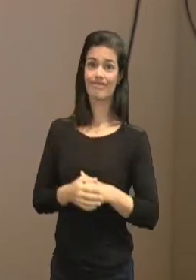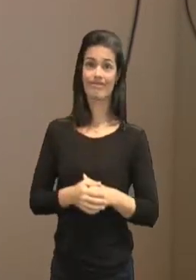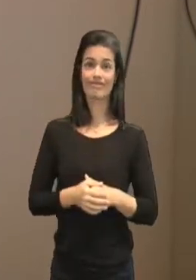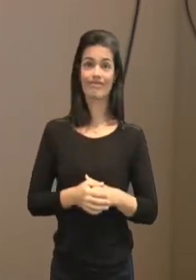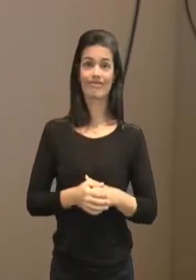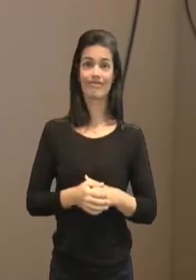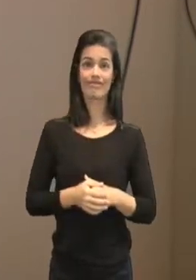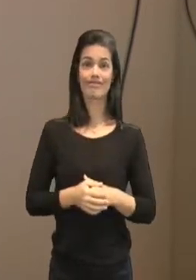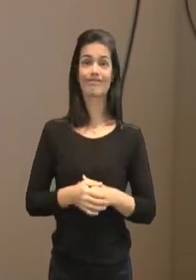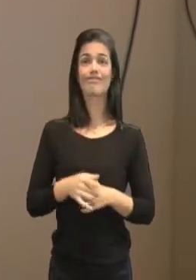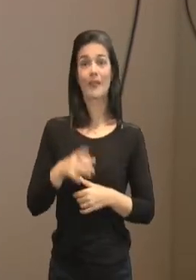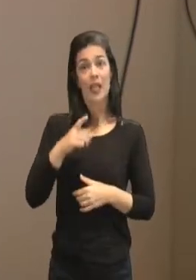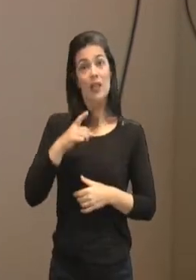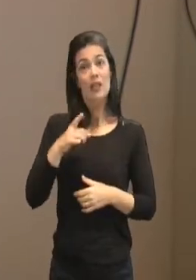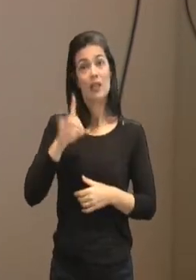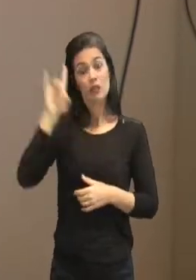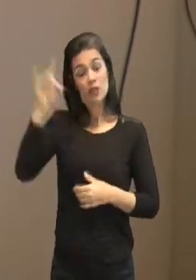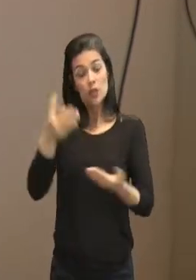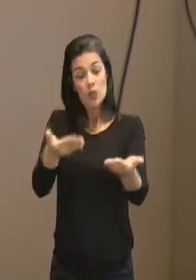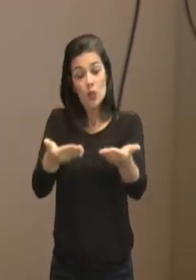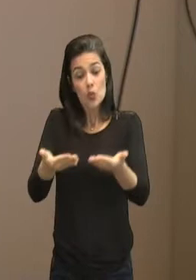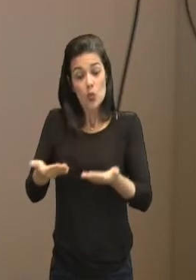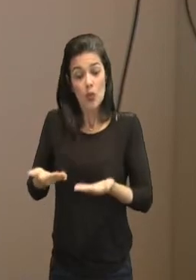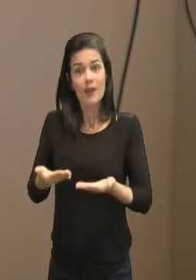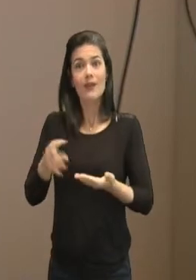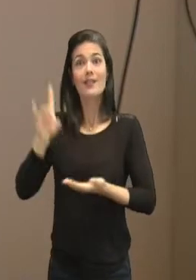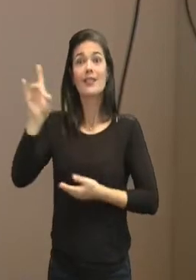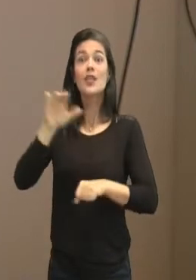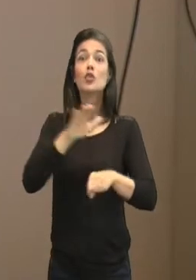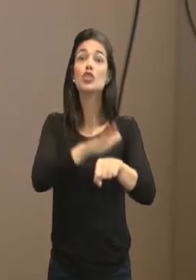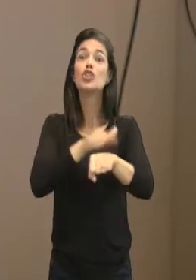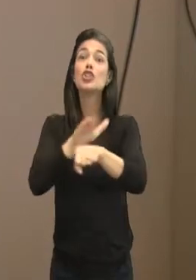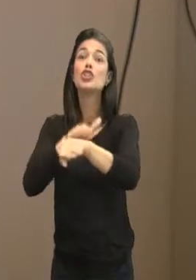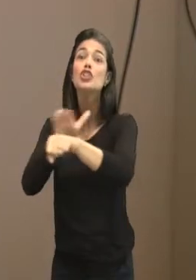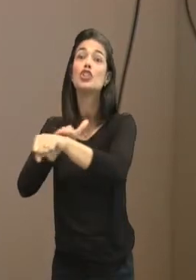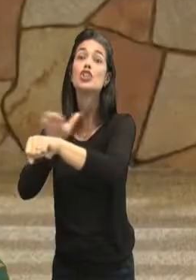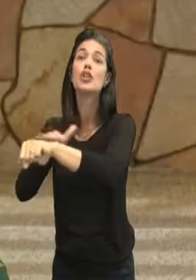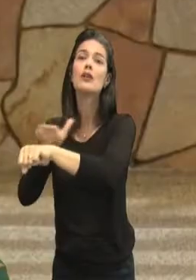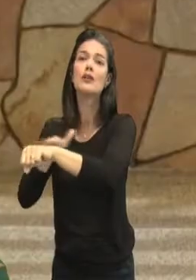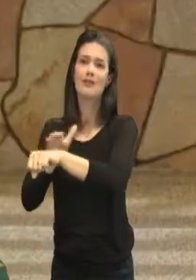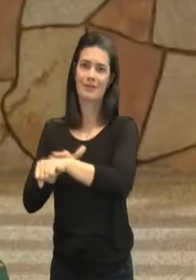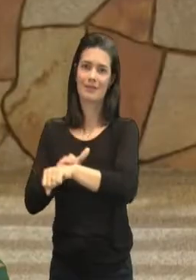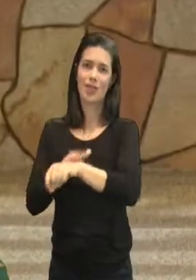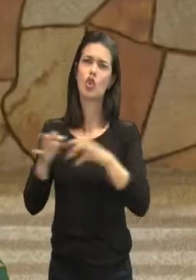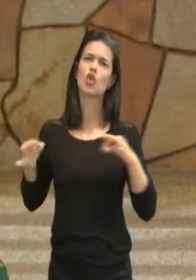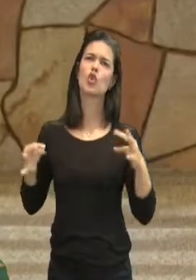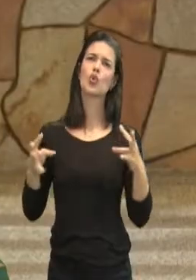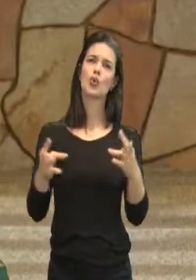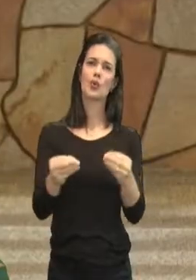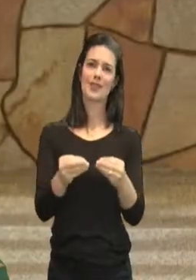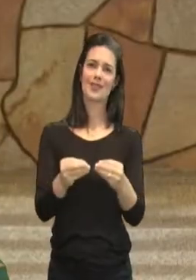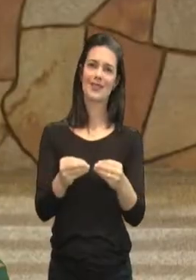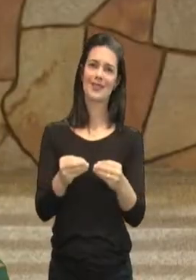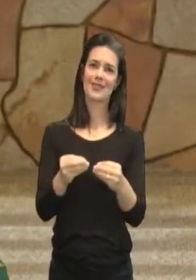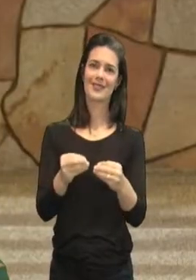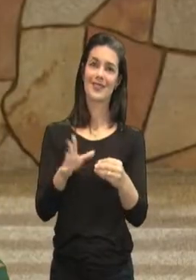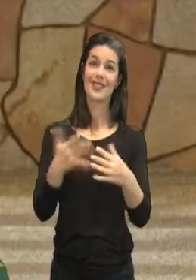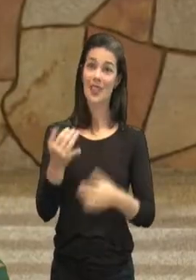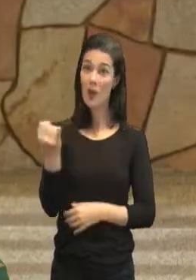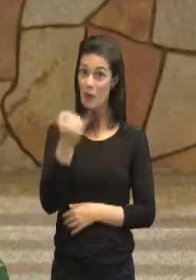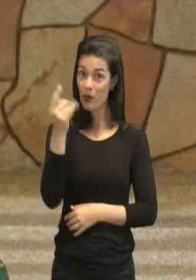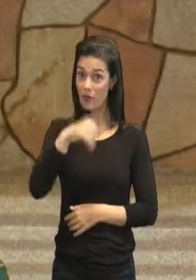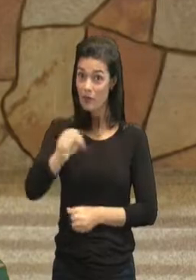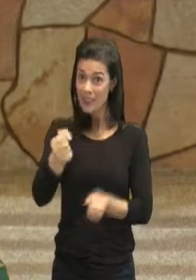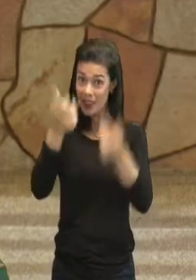Existe um chamado e um convite, então, que precisa ser aceito. E nós temos essa expressão importante que eu quero que você